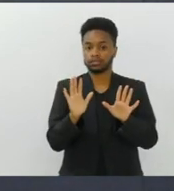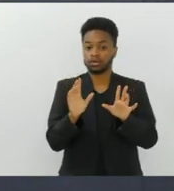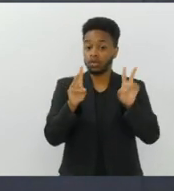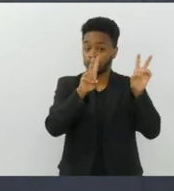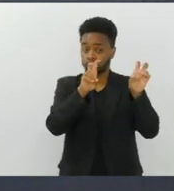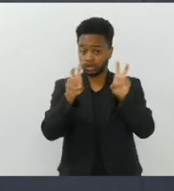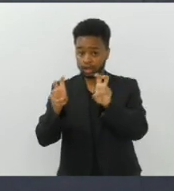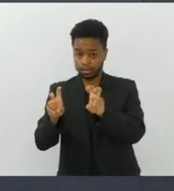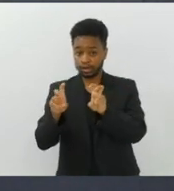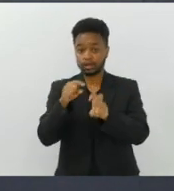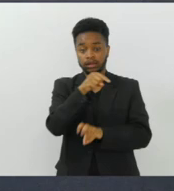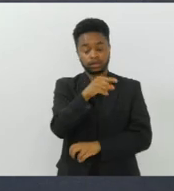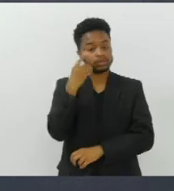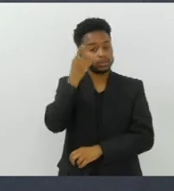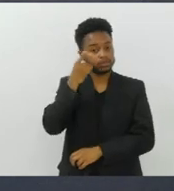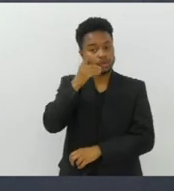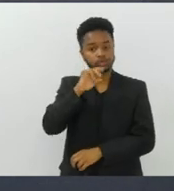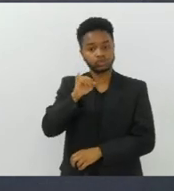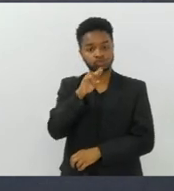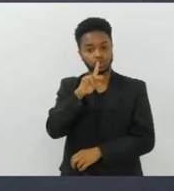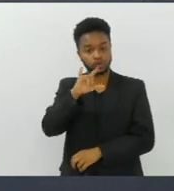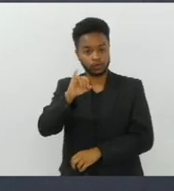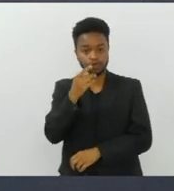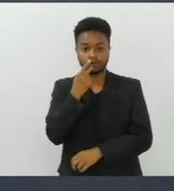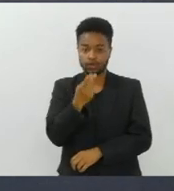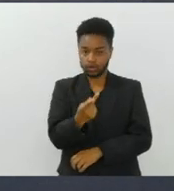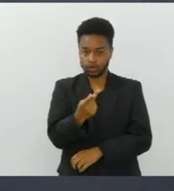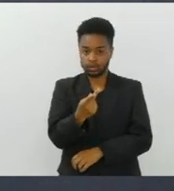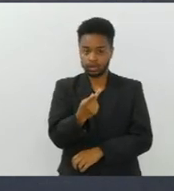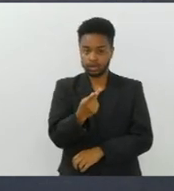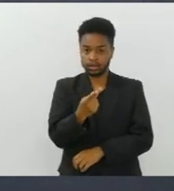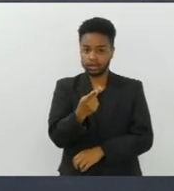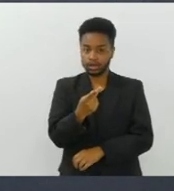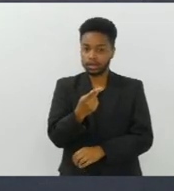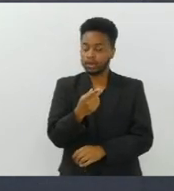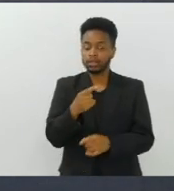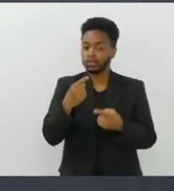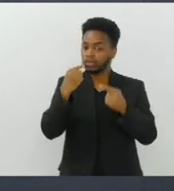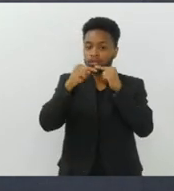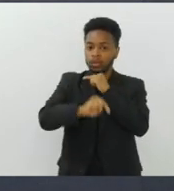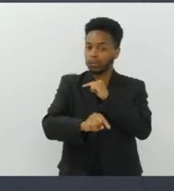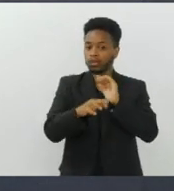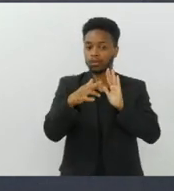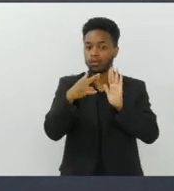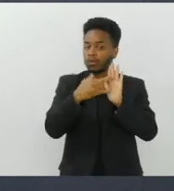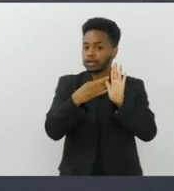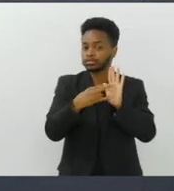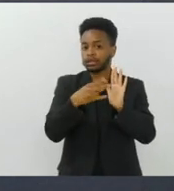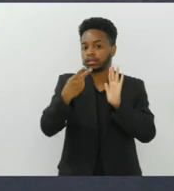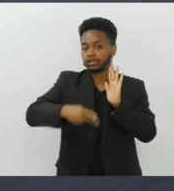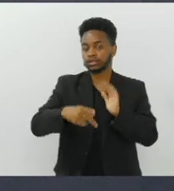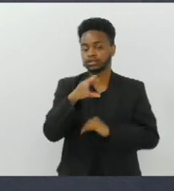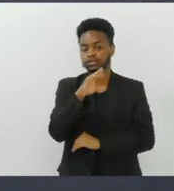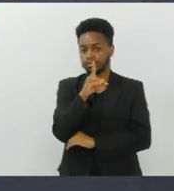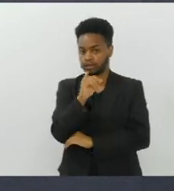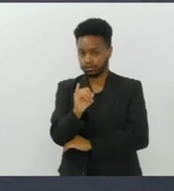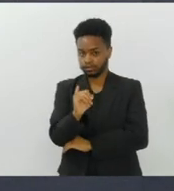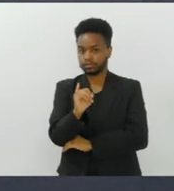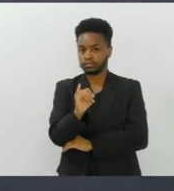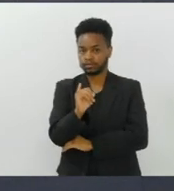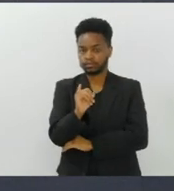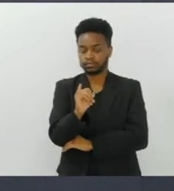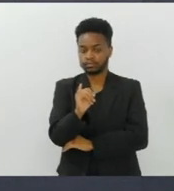foram levantadas pelo deputado Júlio estavam absolutamente fora do regimento da CPI.